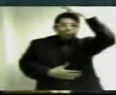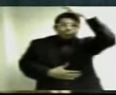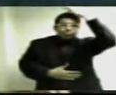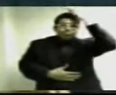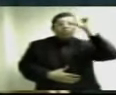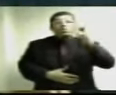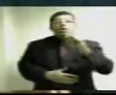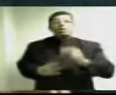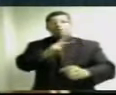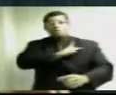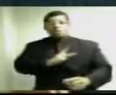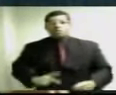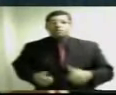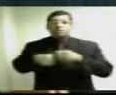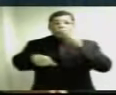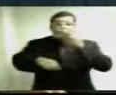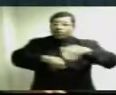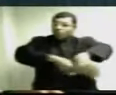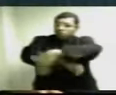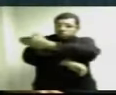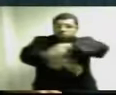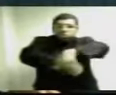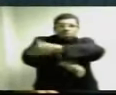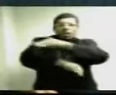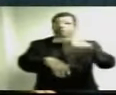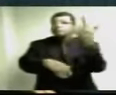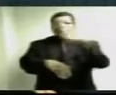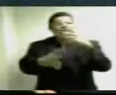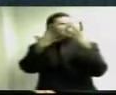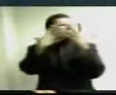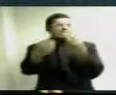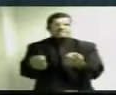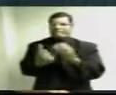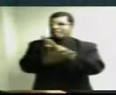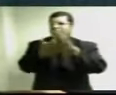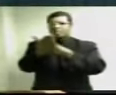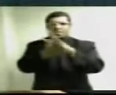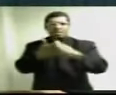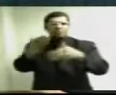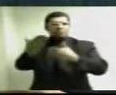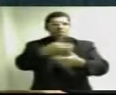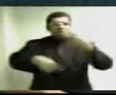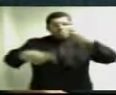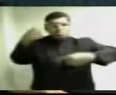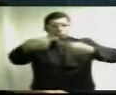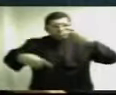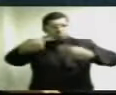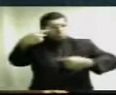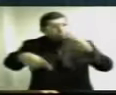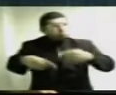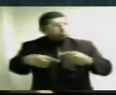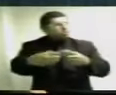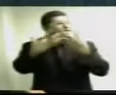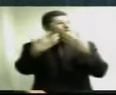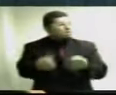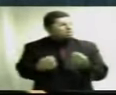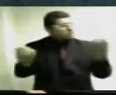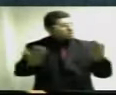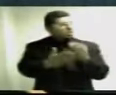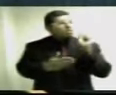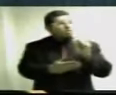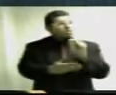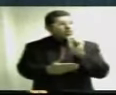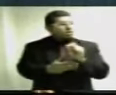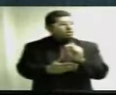que o povo está dizendo nas ruas é que não aceita mais um sistema político que permite